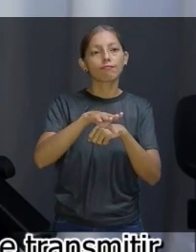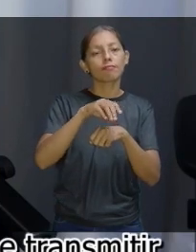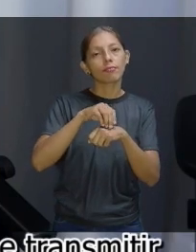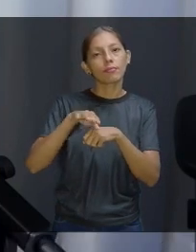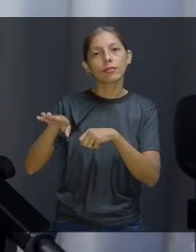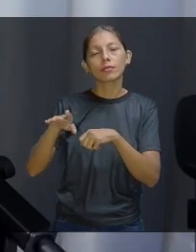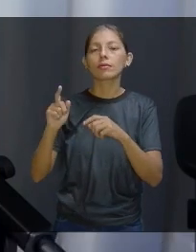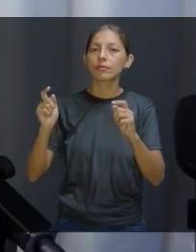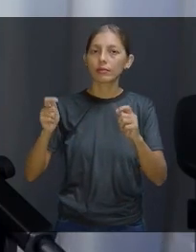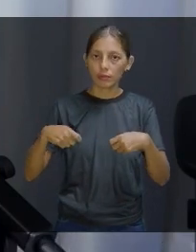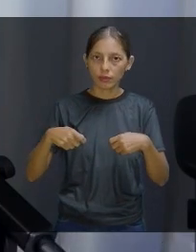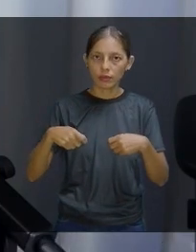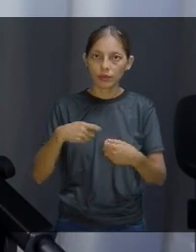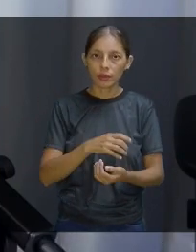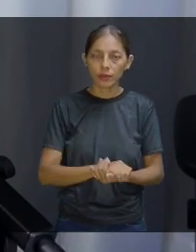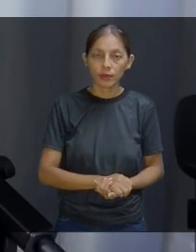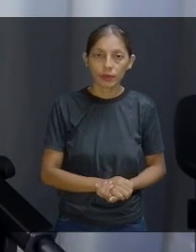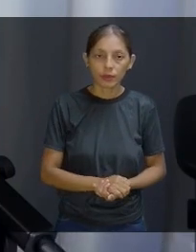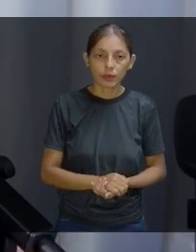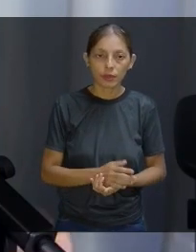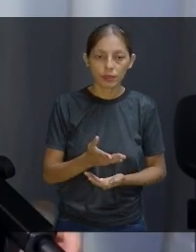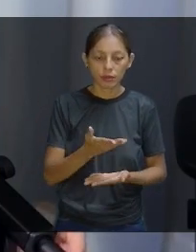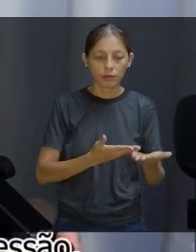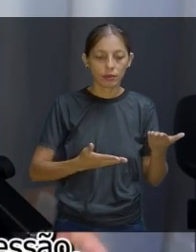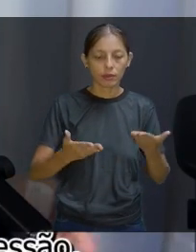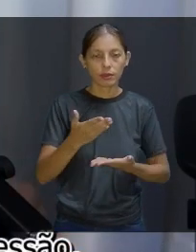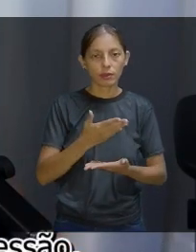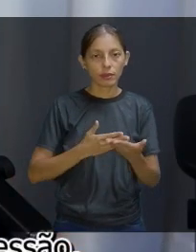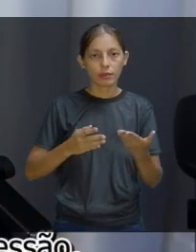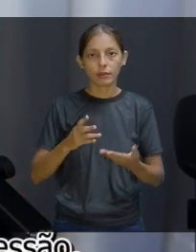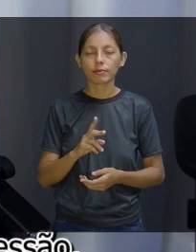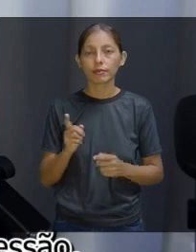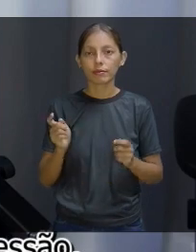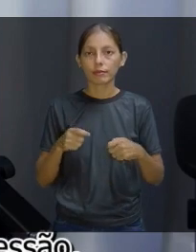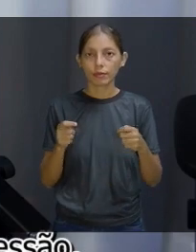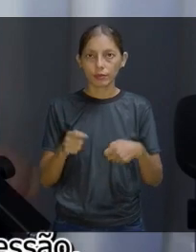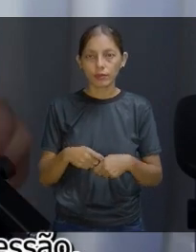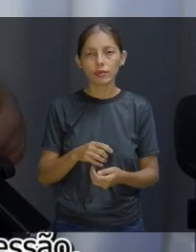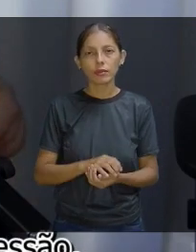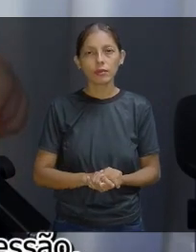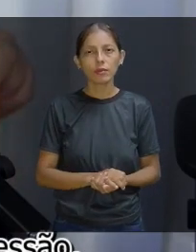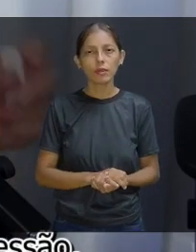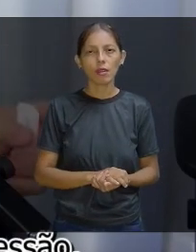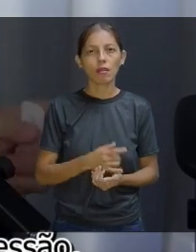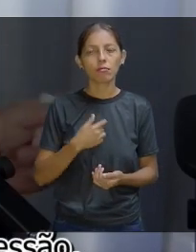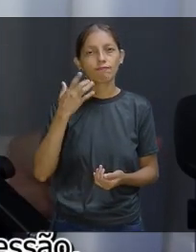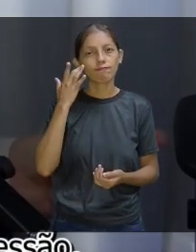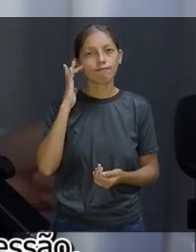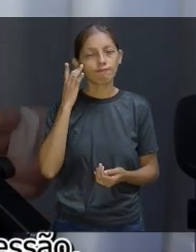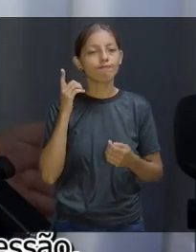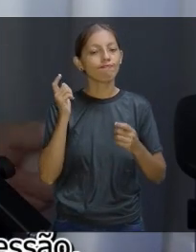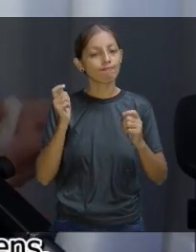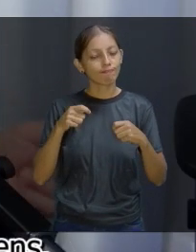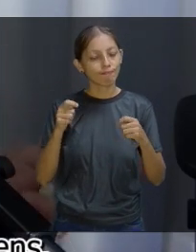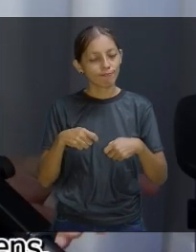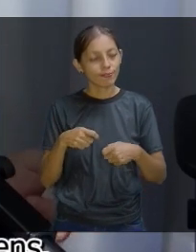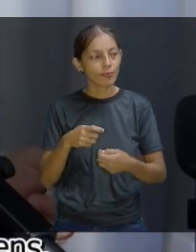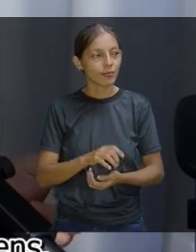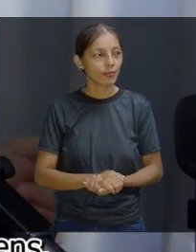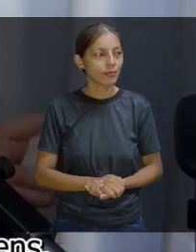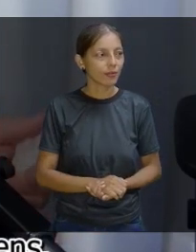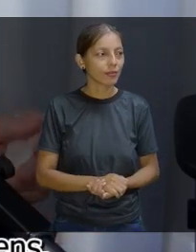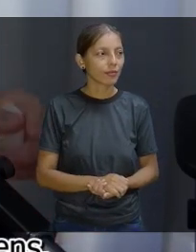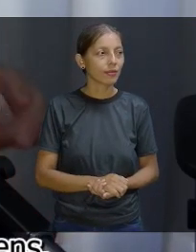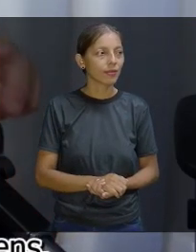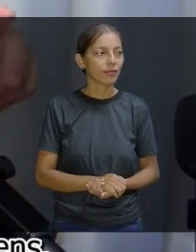transmitir tudo aquilo que nós tratamos aqui. Eu penso que deu para azeitar, eu gosto dessa expressão, a gente ouve